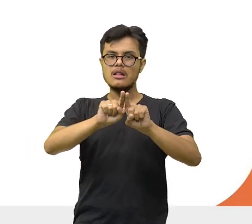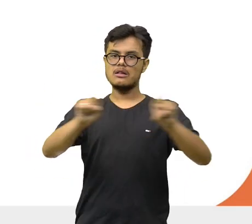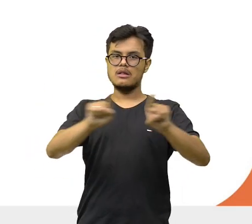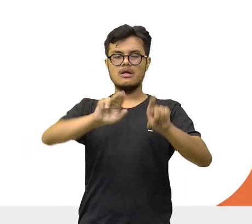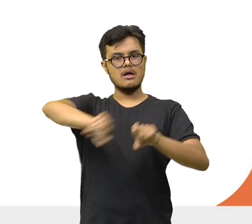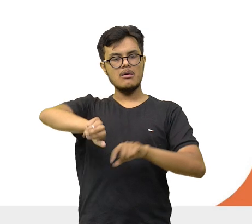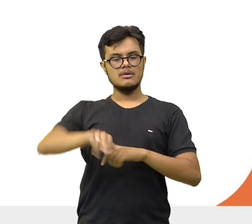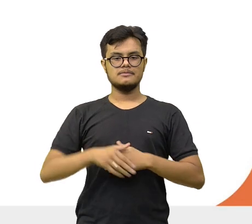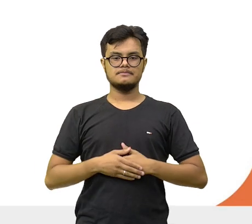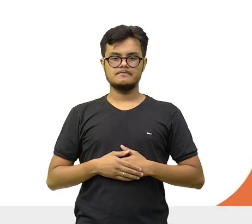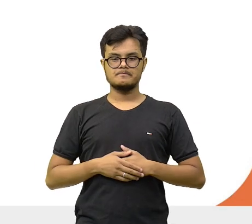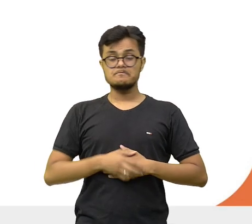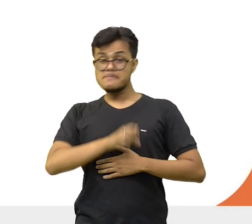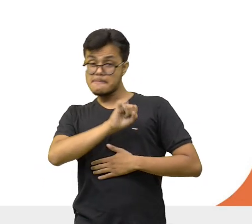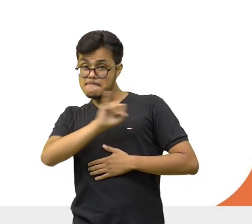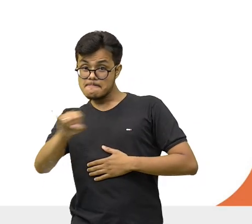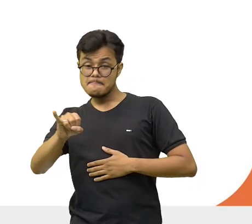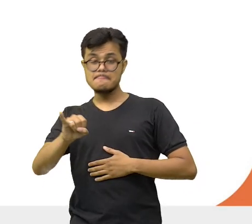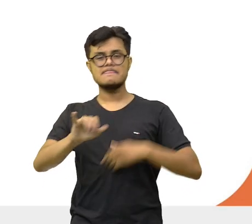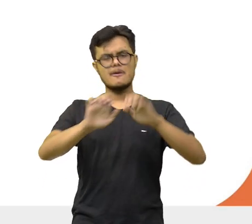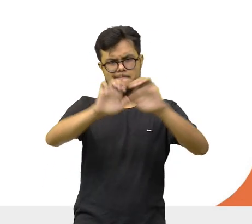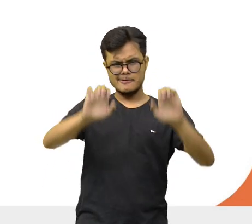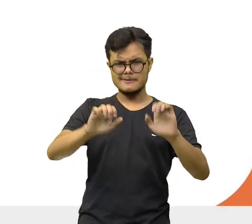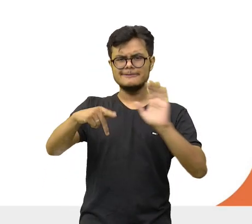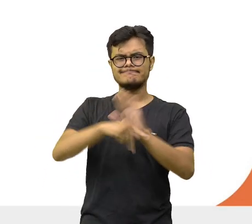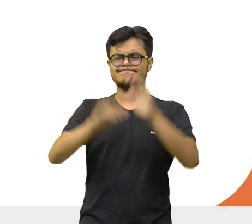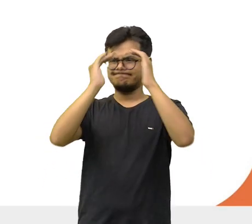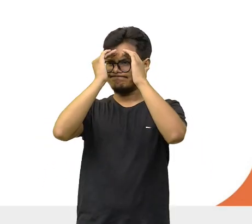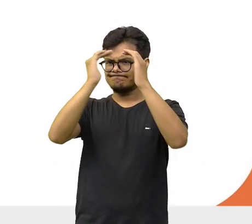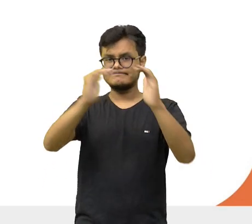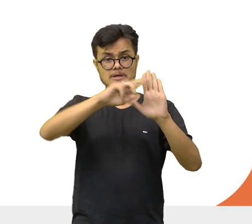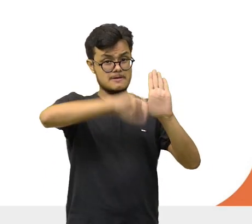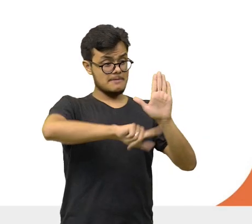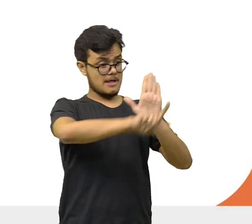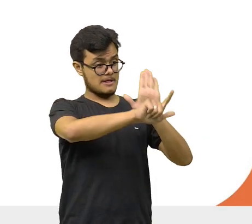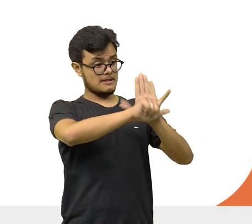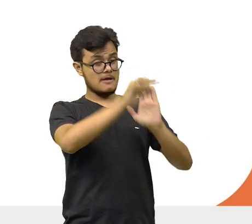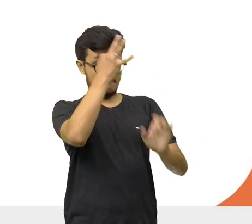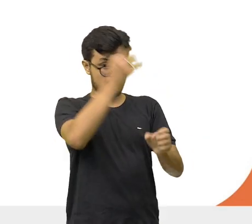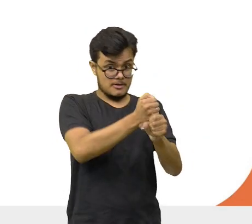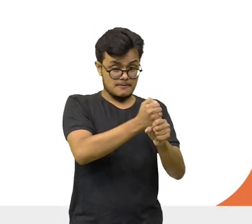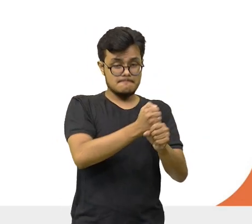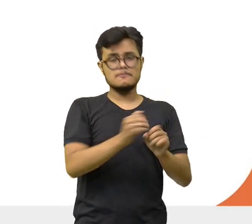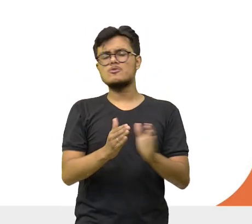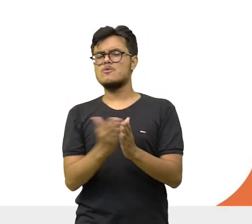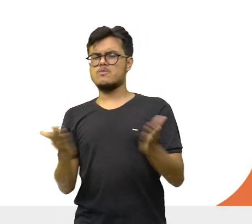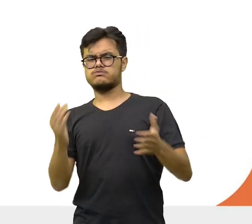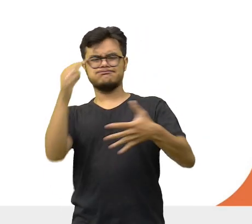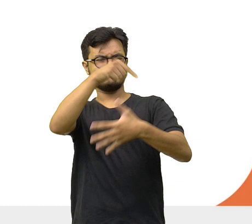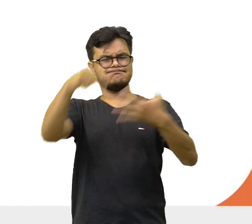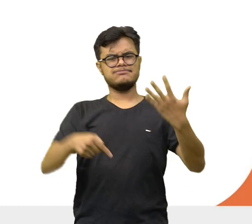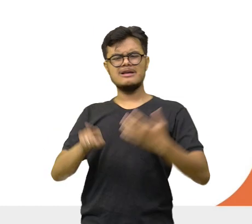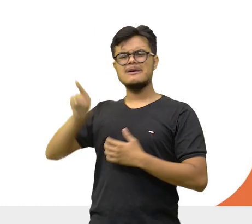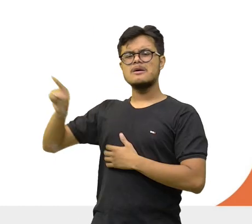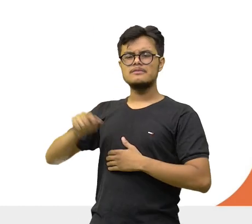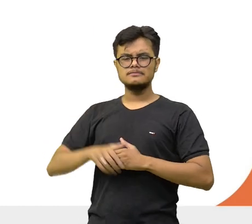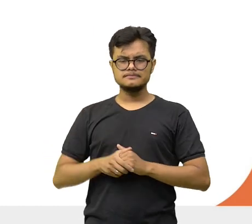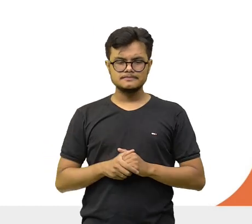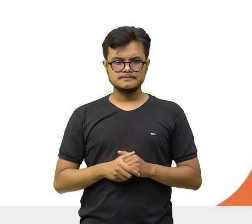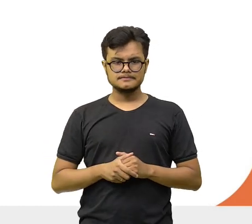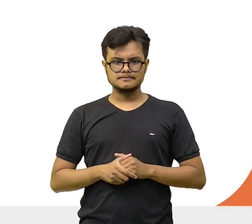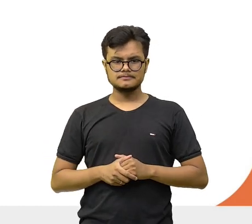que permite que sua máquina térmica respeite as leis da termodinâmica aí eu tenho as alternativas. Letra